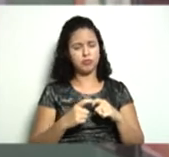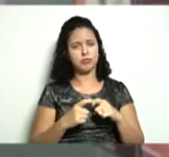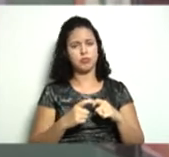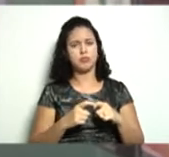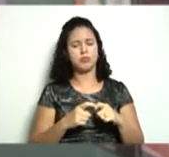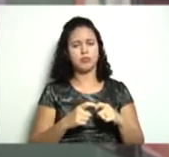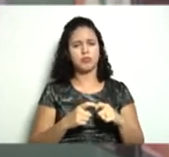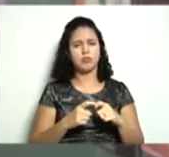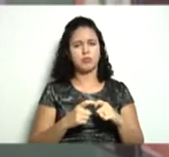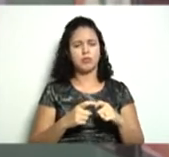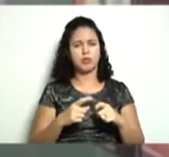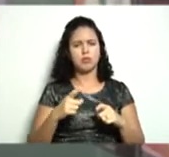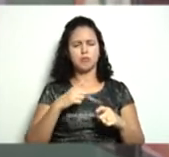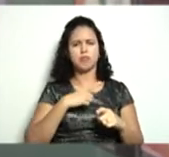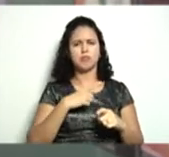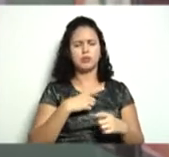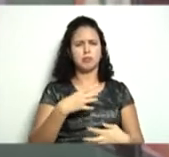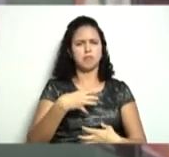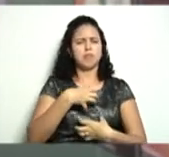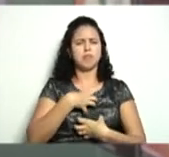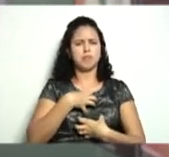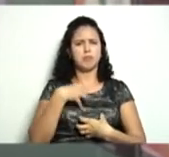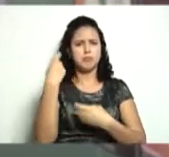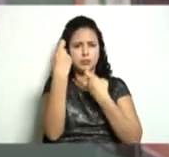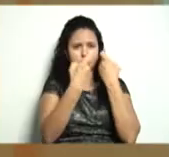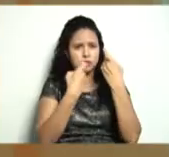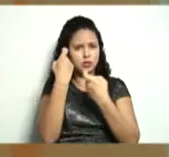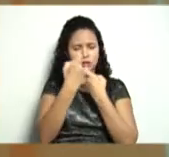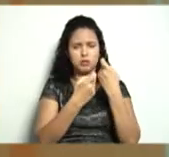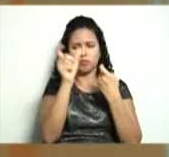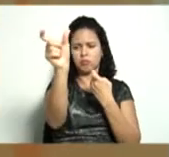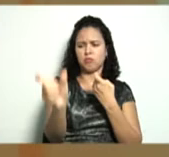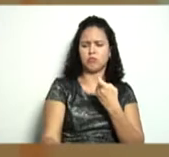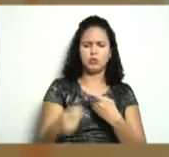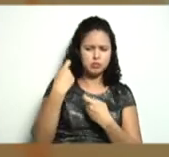nós trazemos no cerne essa preocupação com o outro.